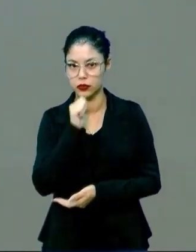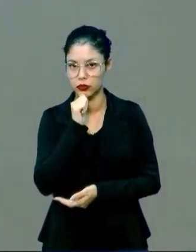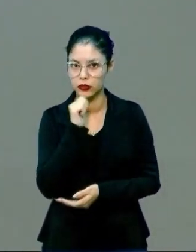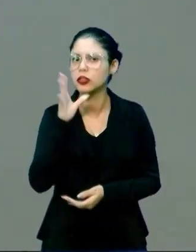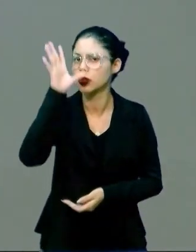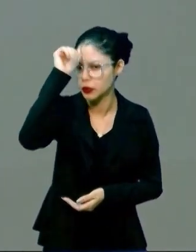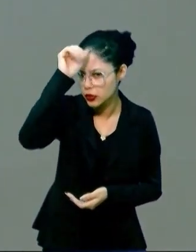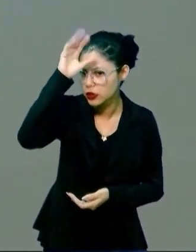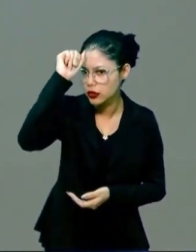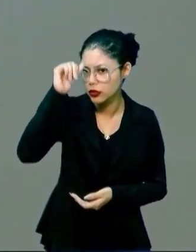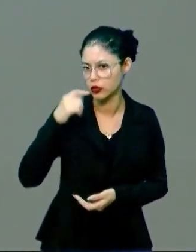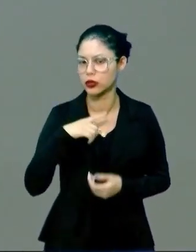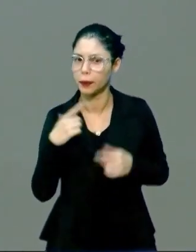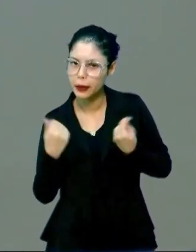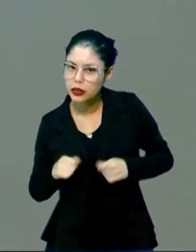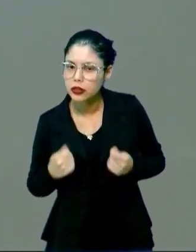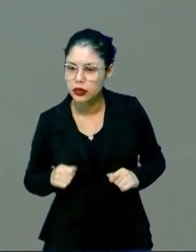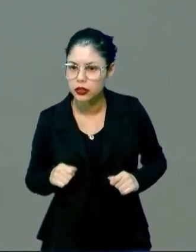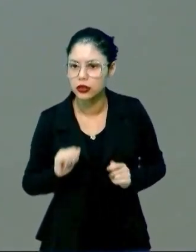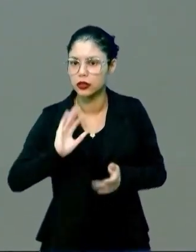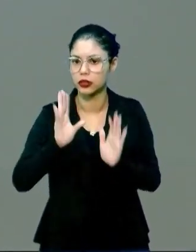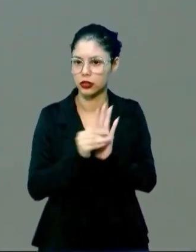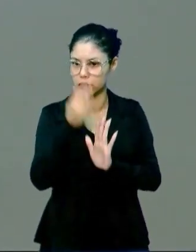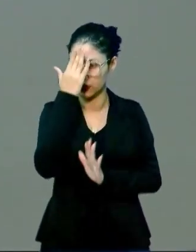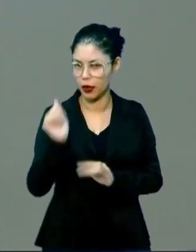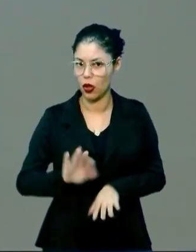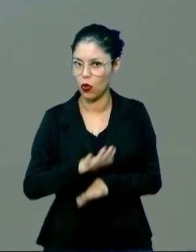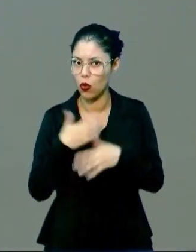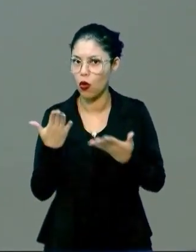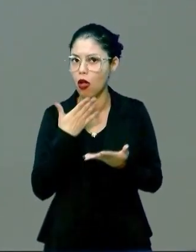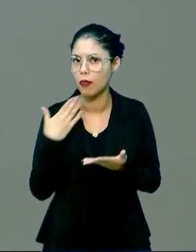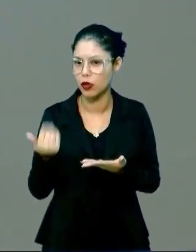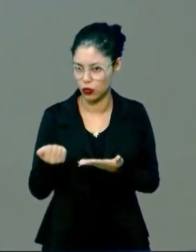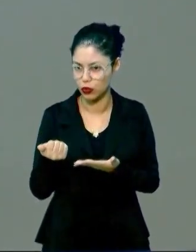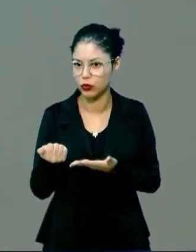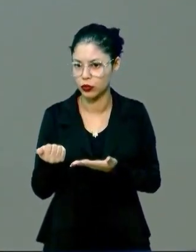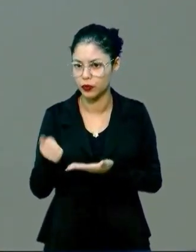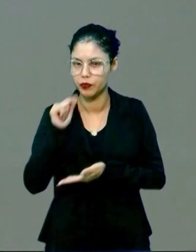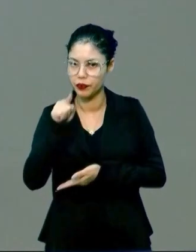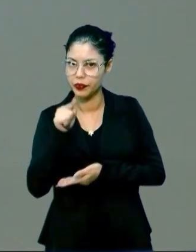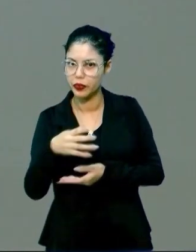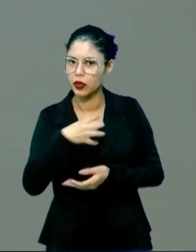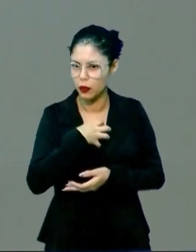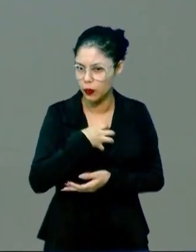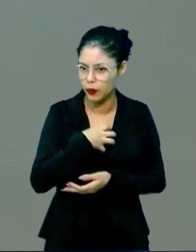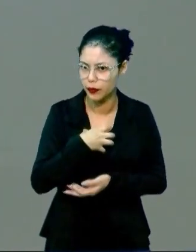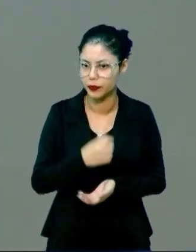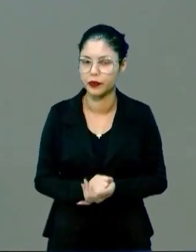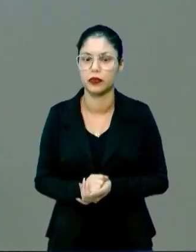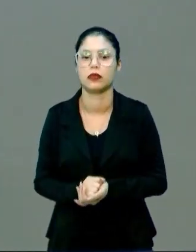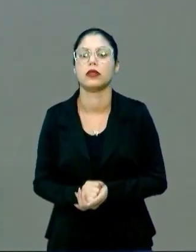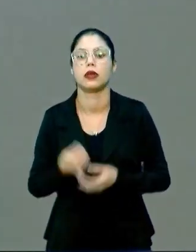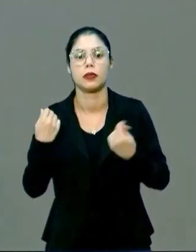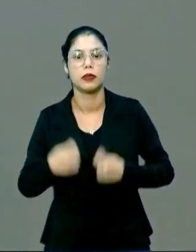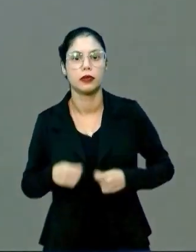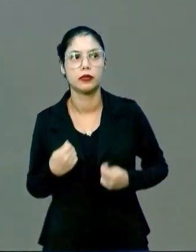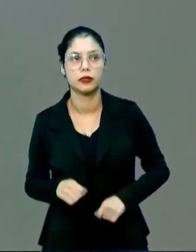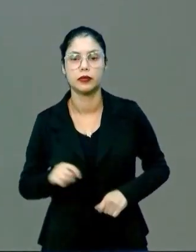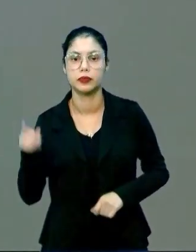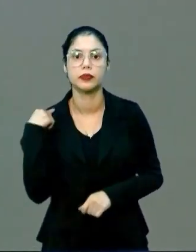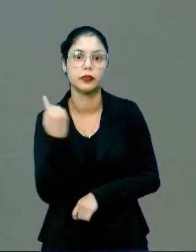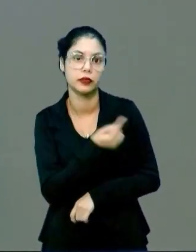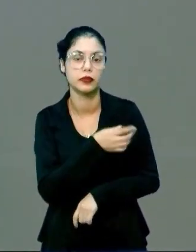tem o conhecimento necessário para saber qual a melhor aplicação para você naquele momento? É necessário